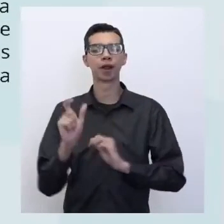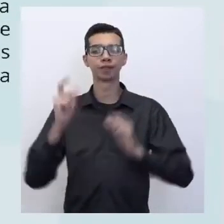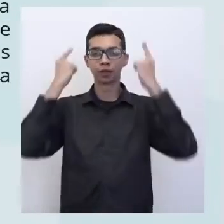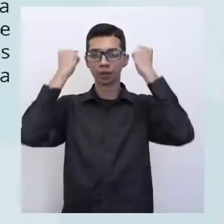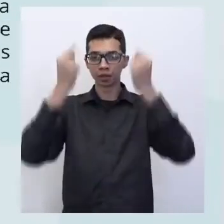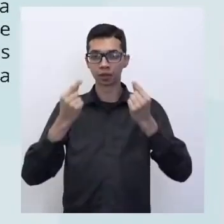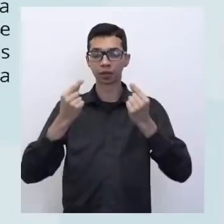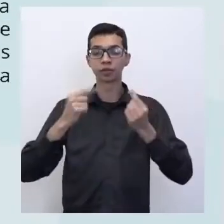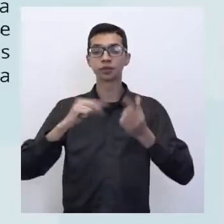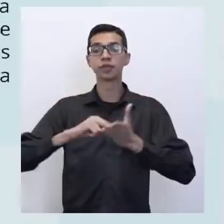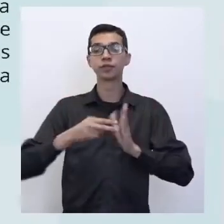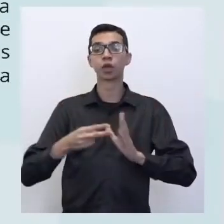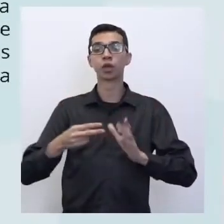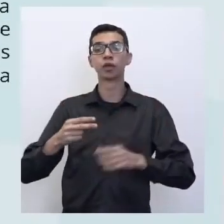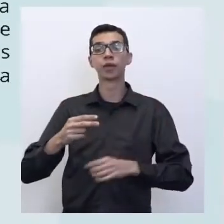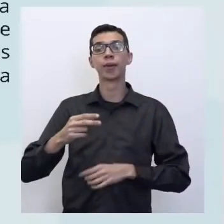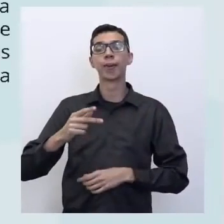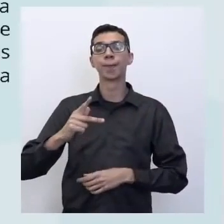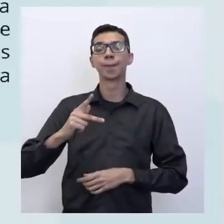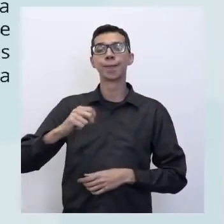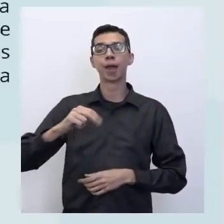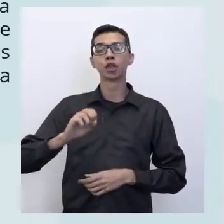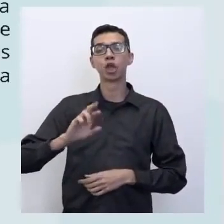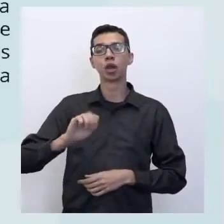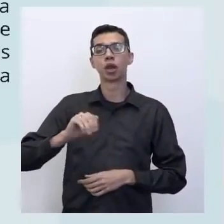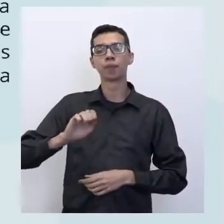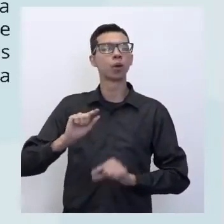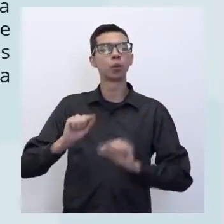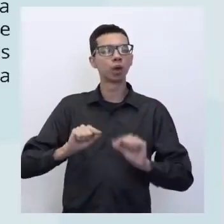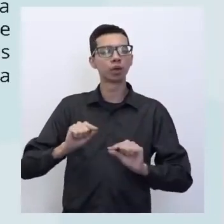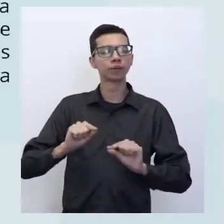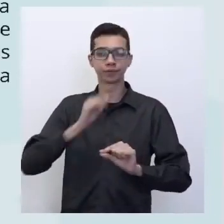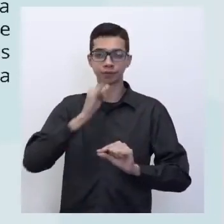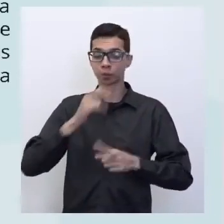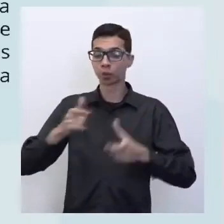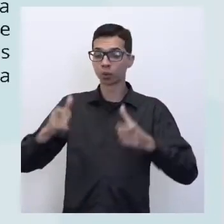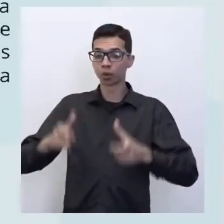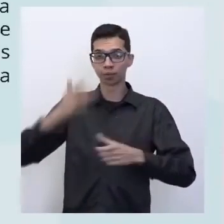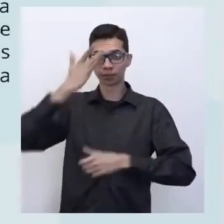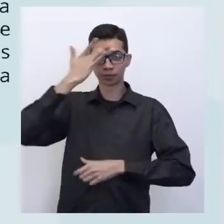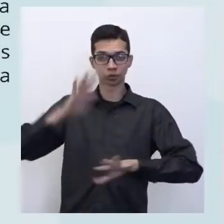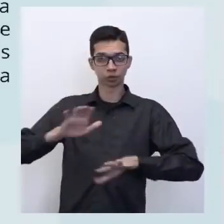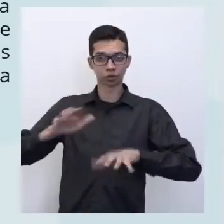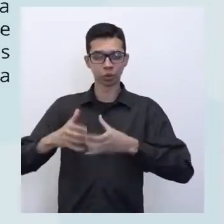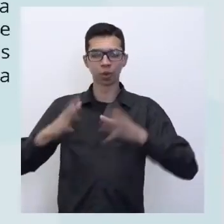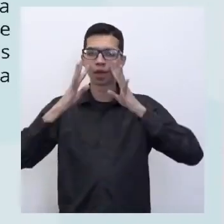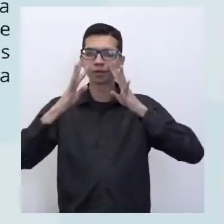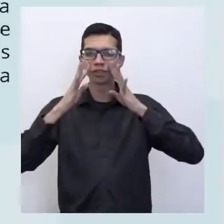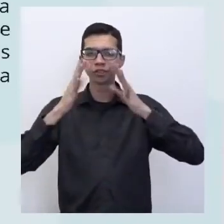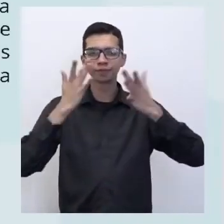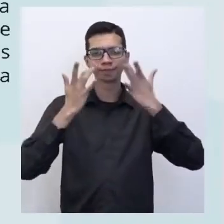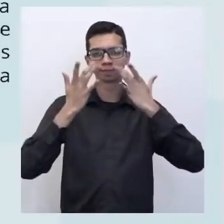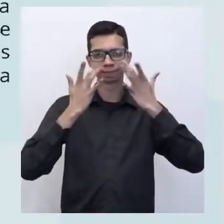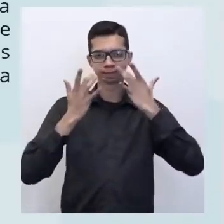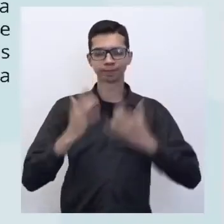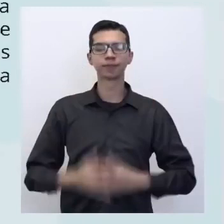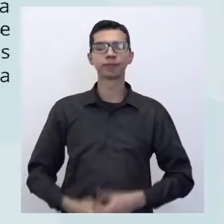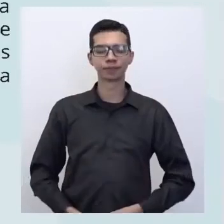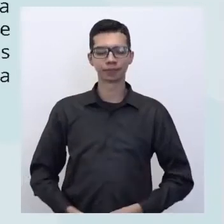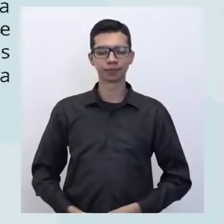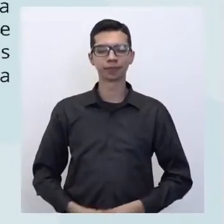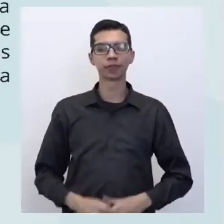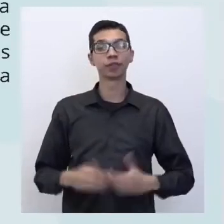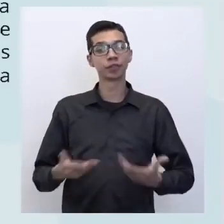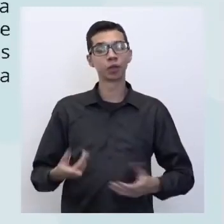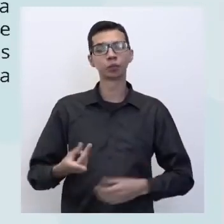vê, lugar onde as pessoas estão juntas para assistir um espetáculo artístico. Desde as antigas civilizações, nós